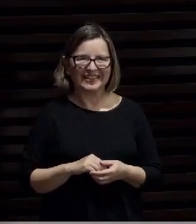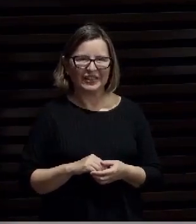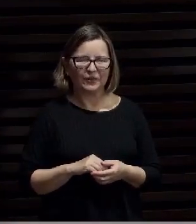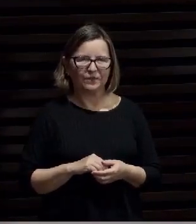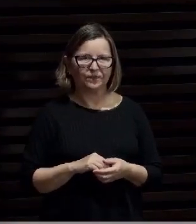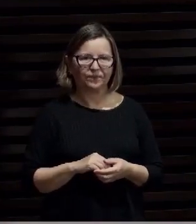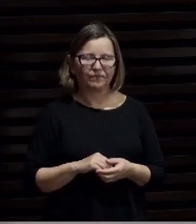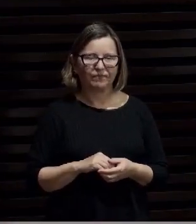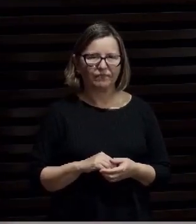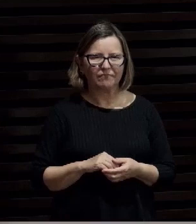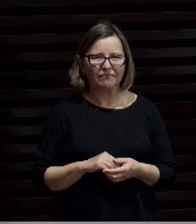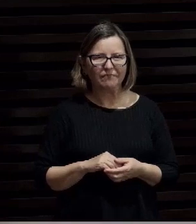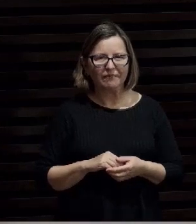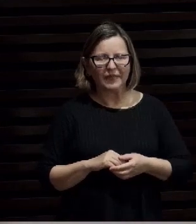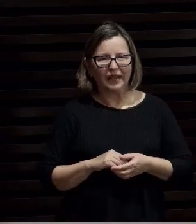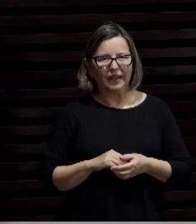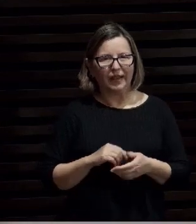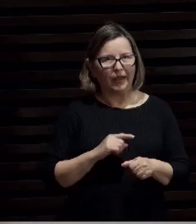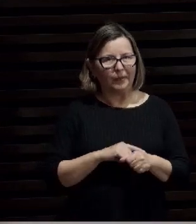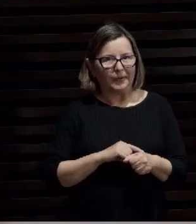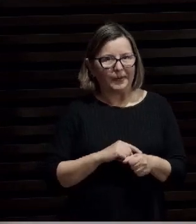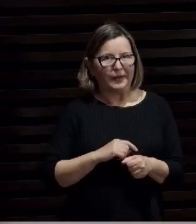Quando ela fazia isso,